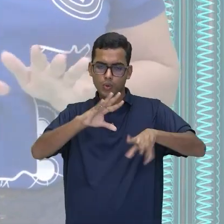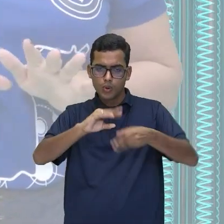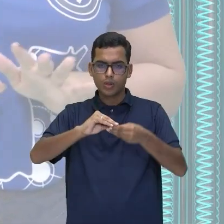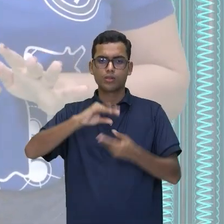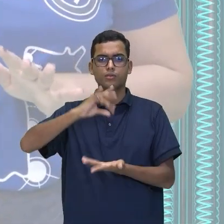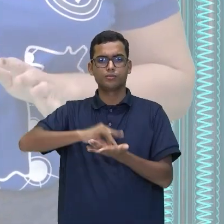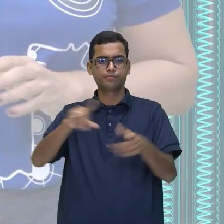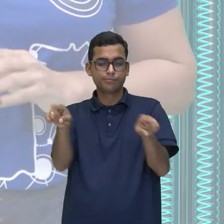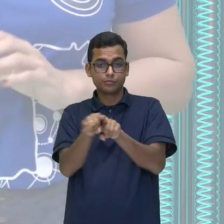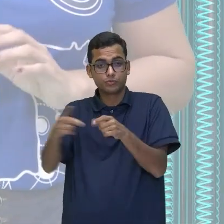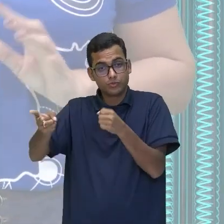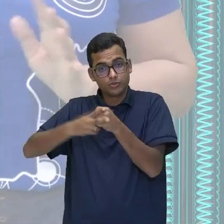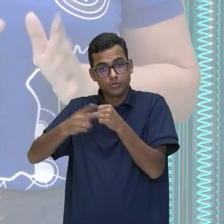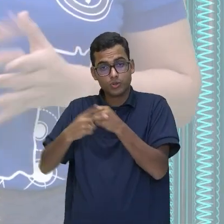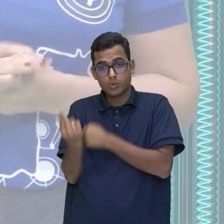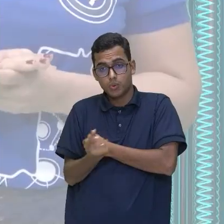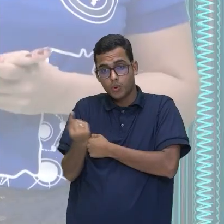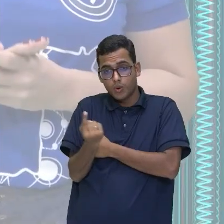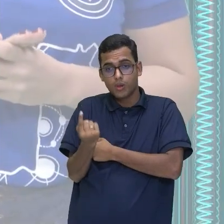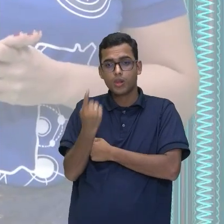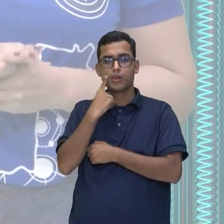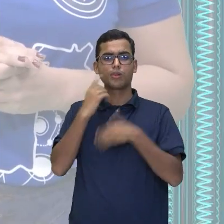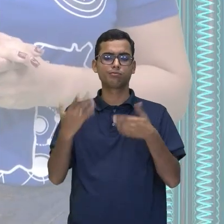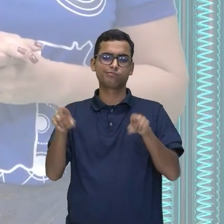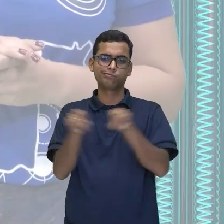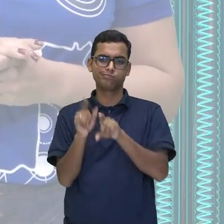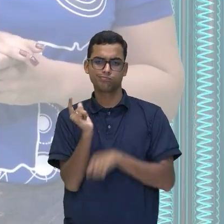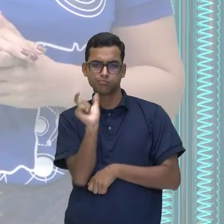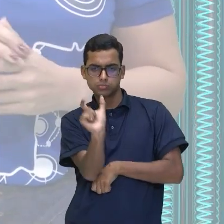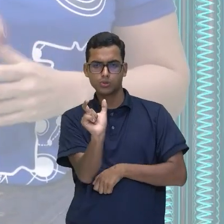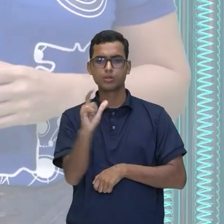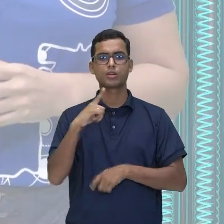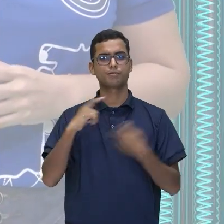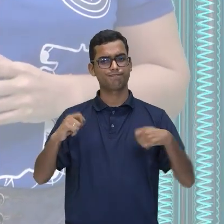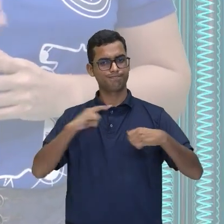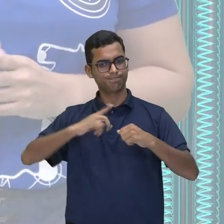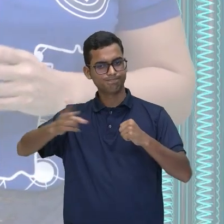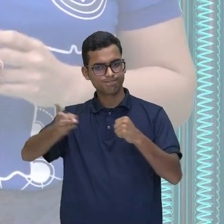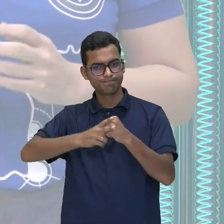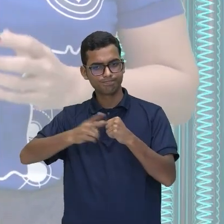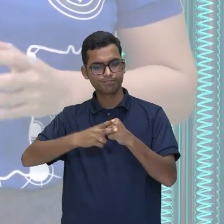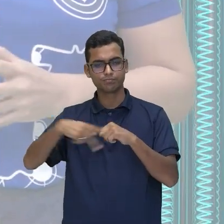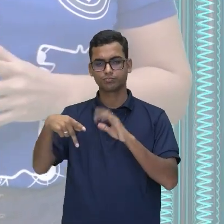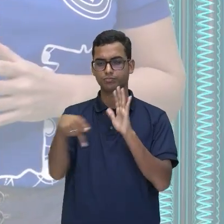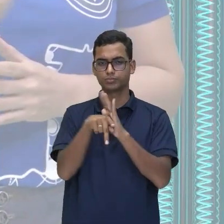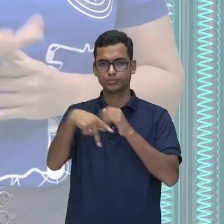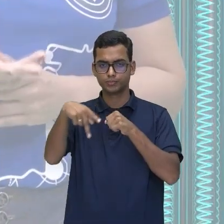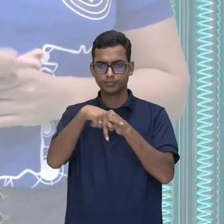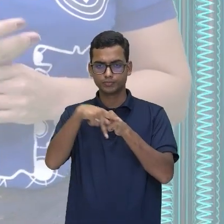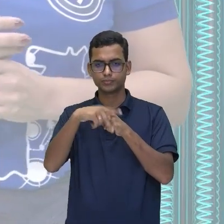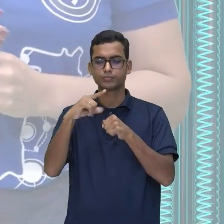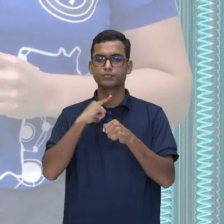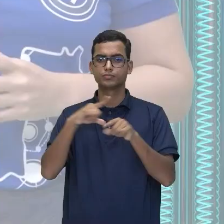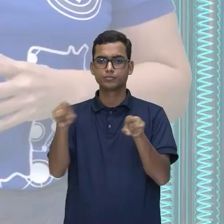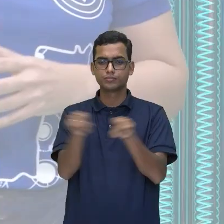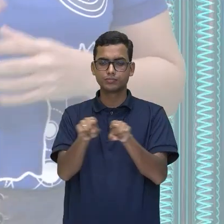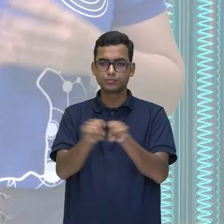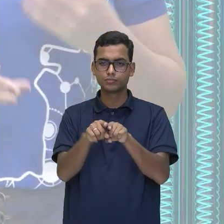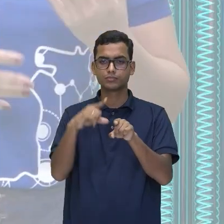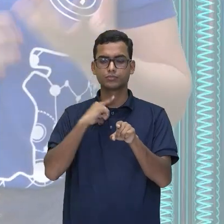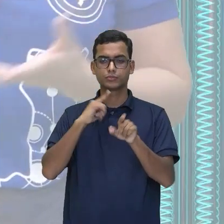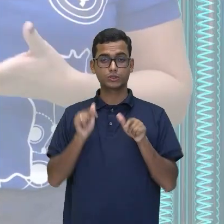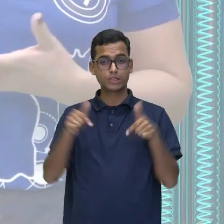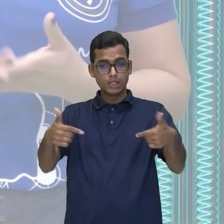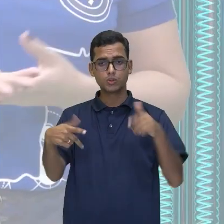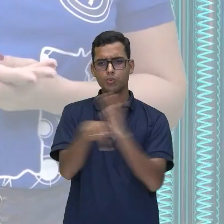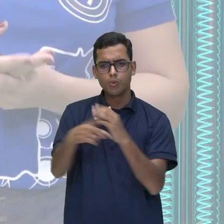ali, abandonado, e é para isso que funciona o pronome, né? Para acompanhar o verbo, para dar ação ao verbo, para saber quem é que